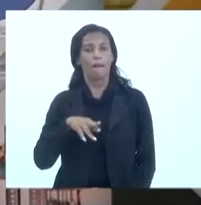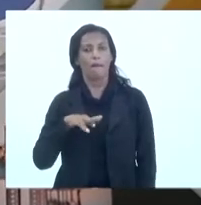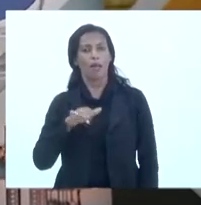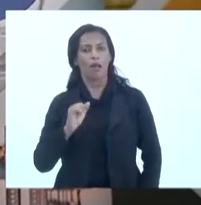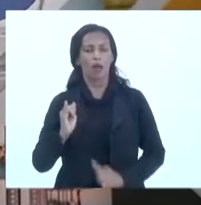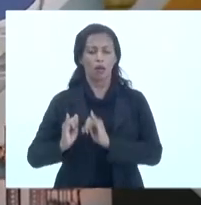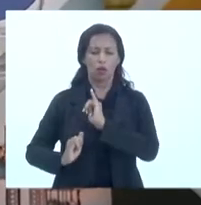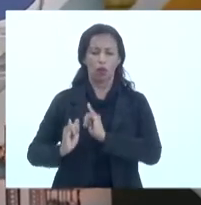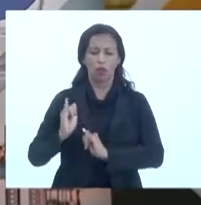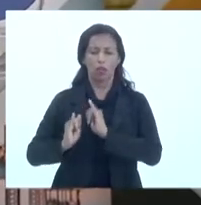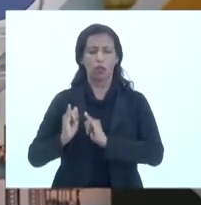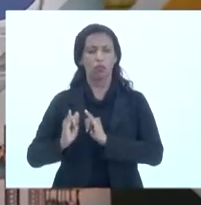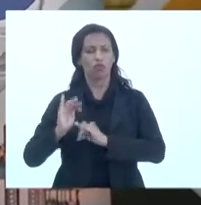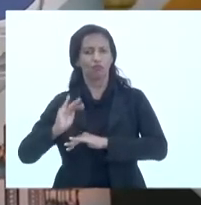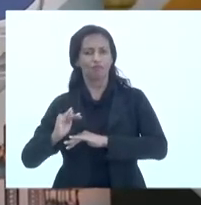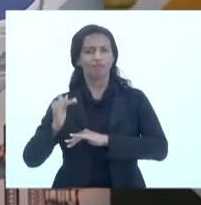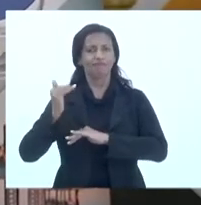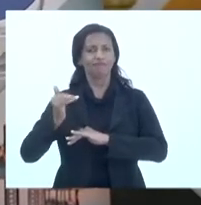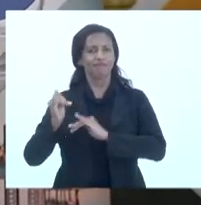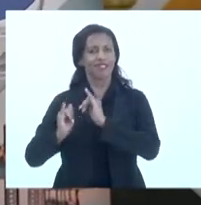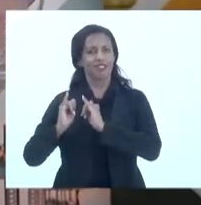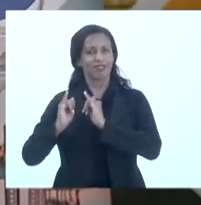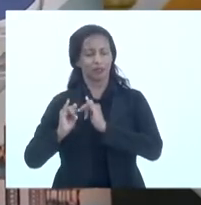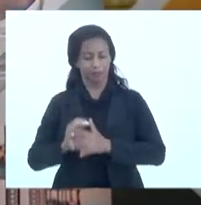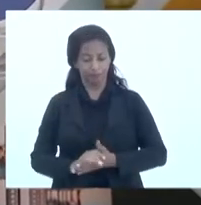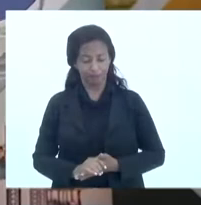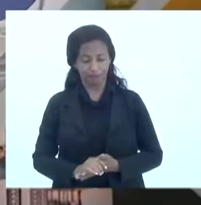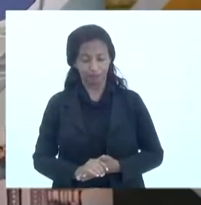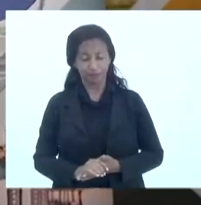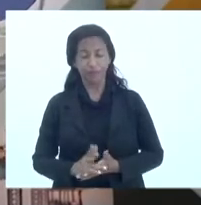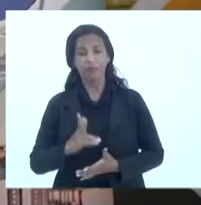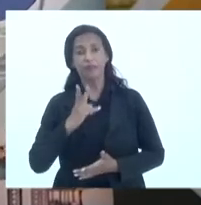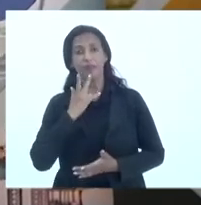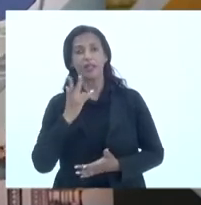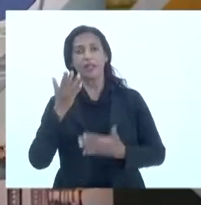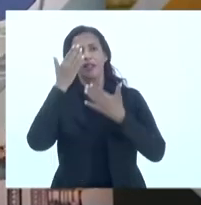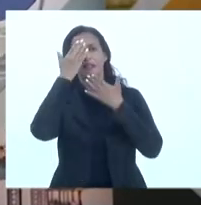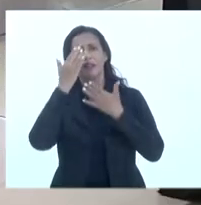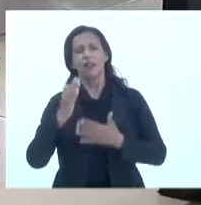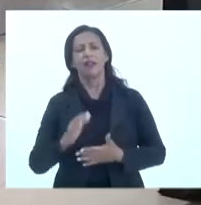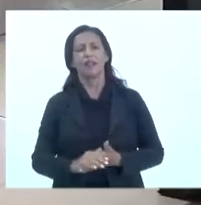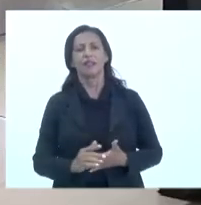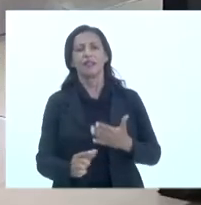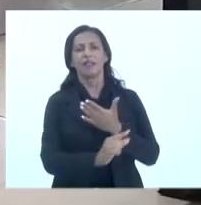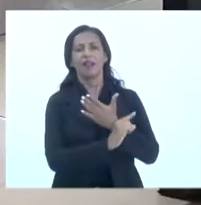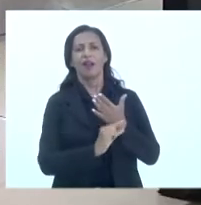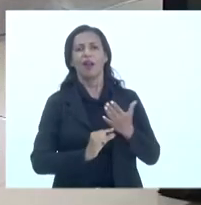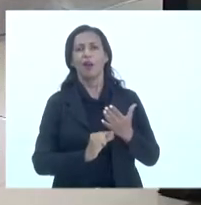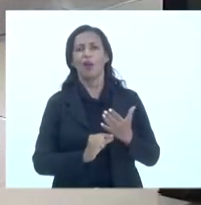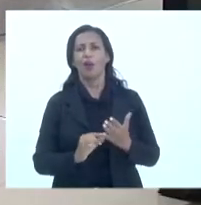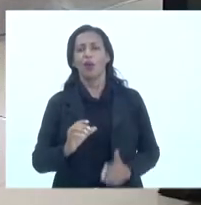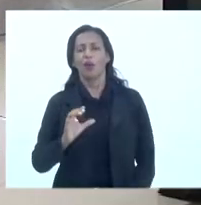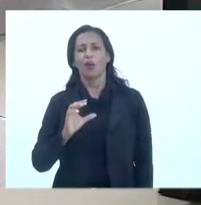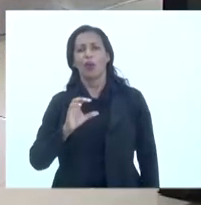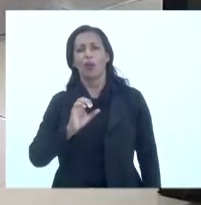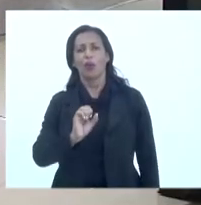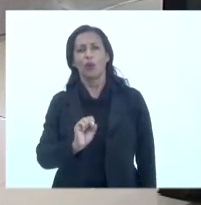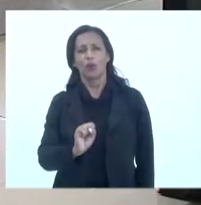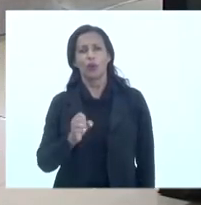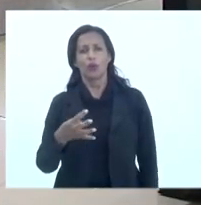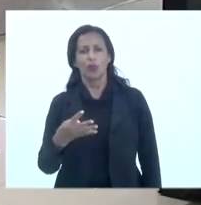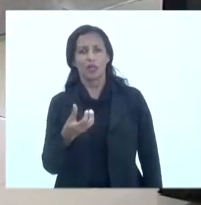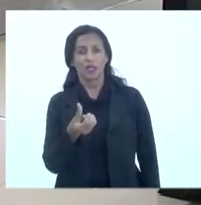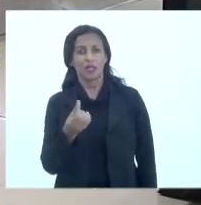indústrias. E eu quero fazer um agradecimento muito especial ao deputado Marcial, coautor da Lei 8.960, que hoje é a